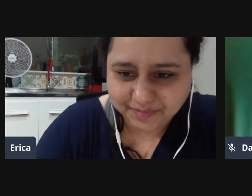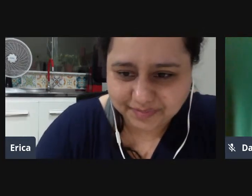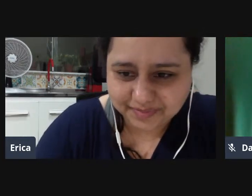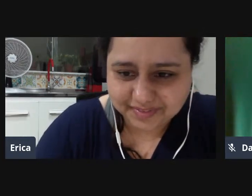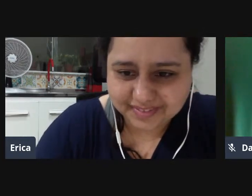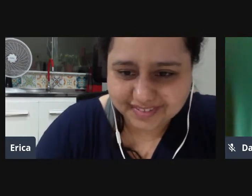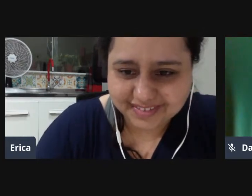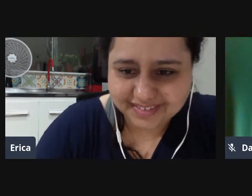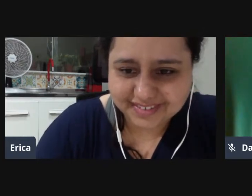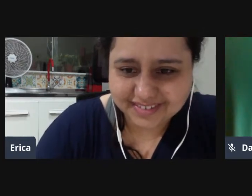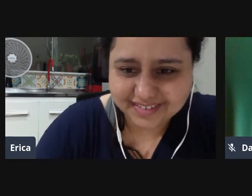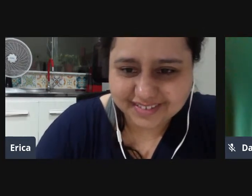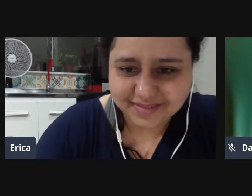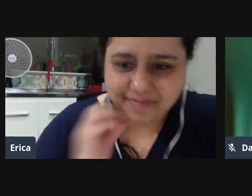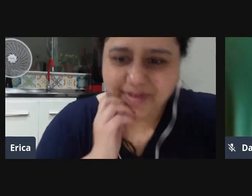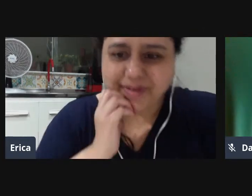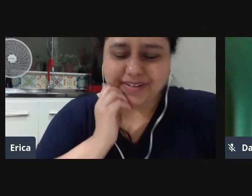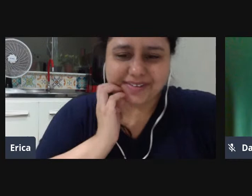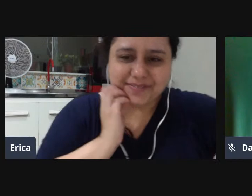falando.